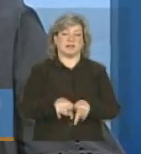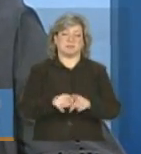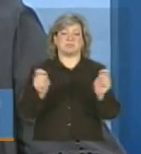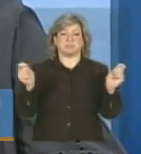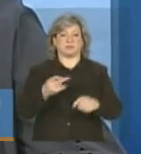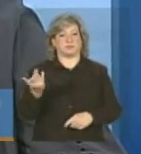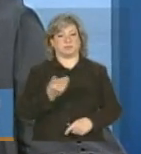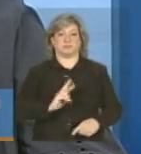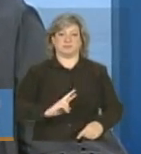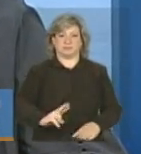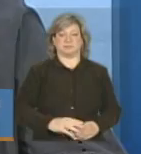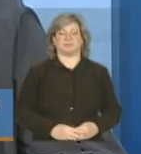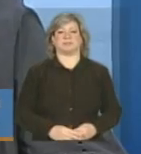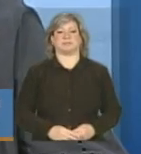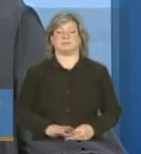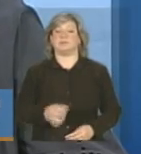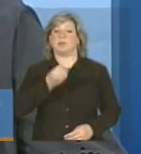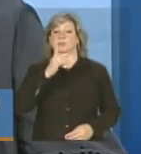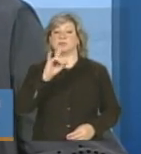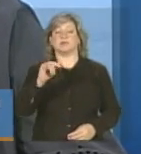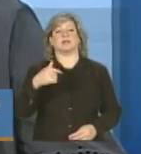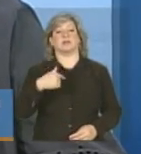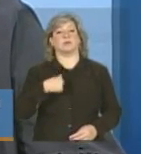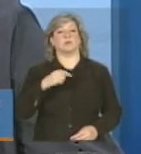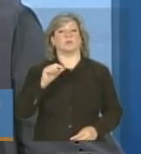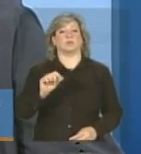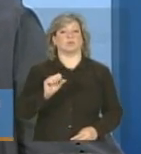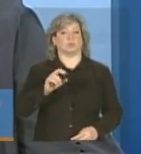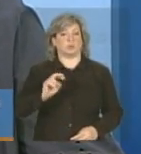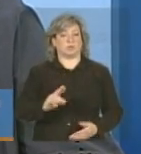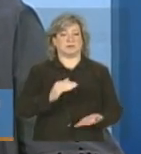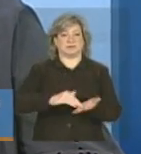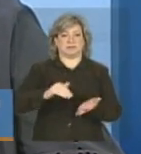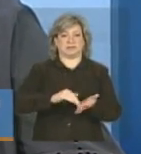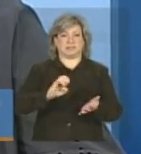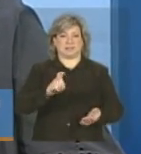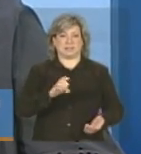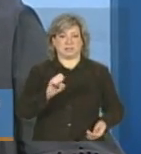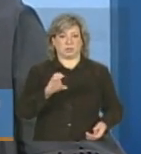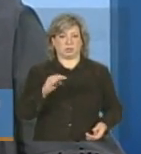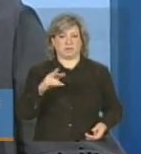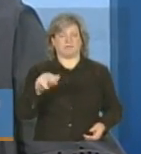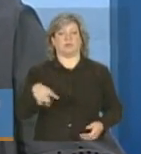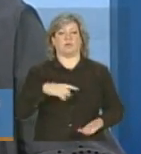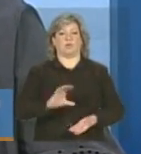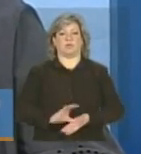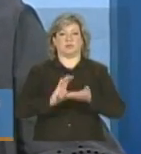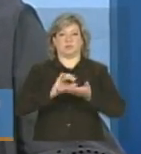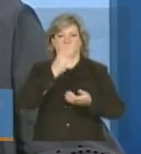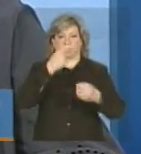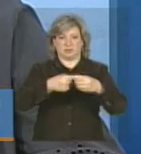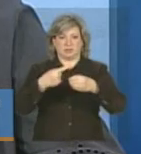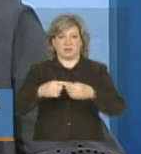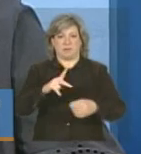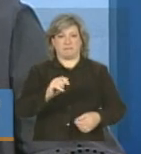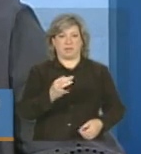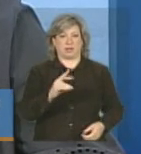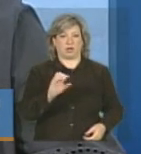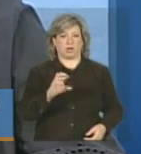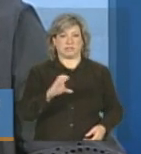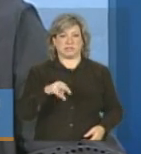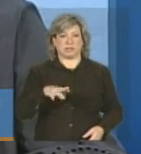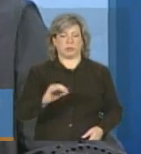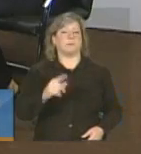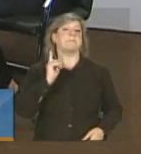for o caso. Bom dia, sou secretária executiva do Conselho Municipal de Assistência Social de Patrocínio, Minas